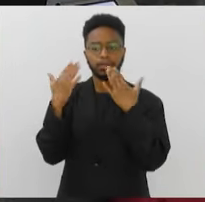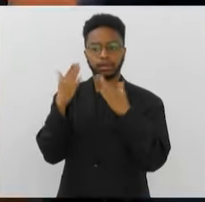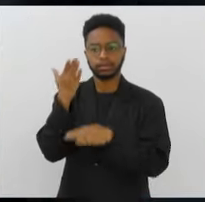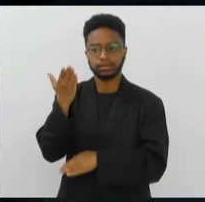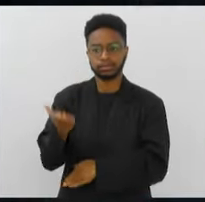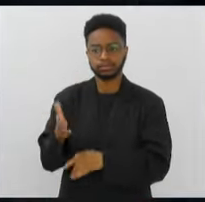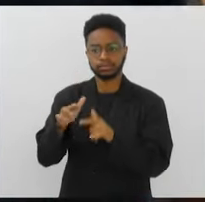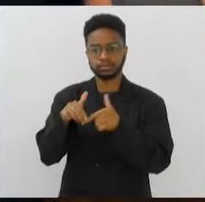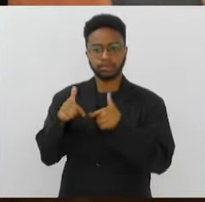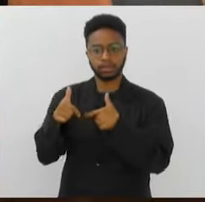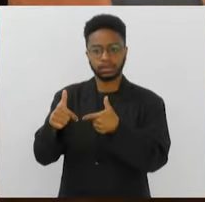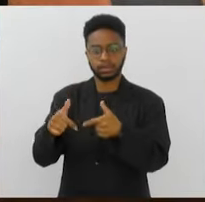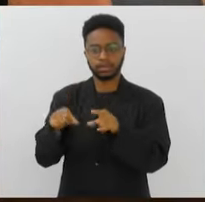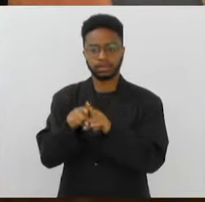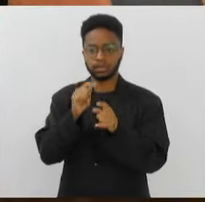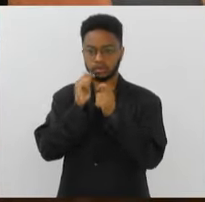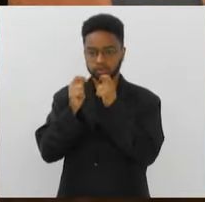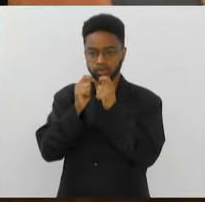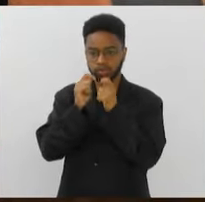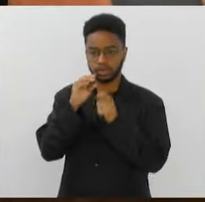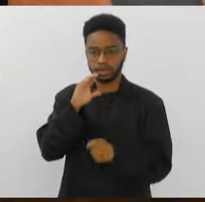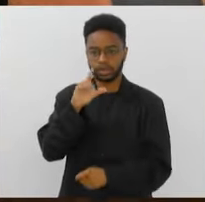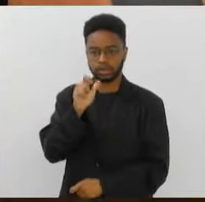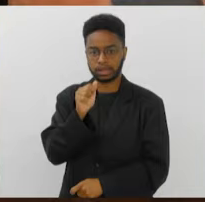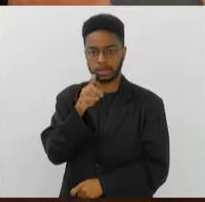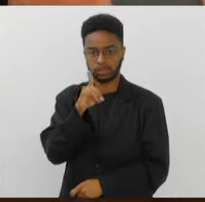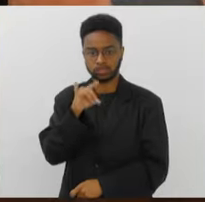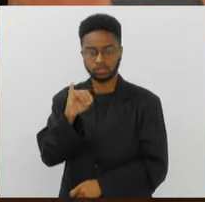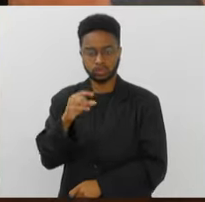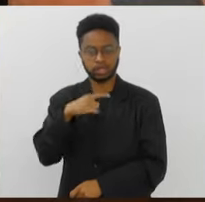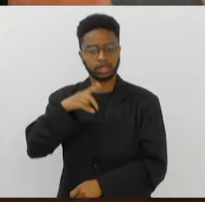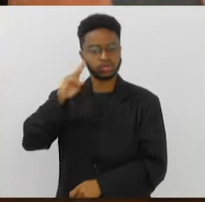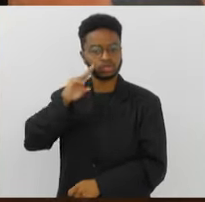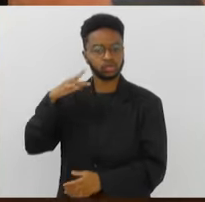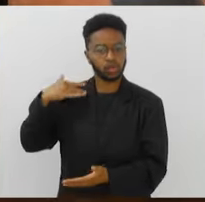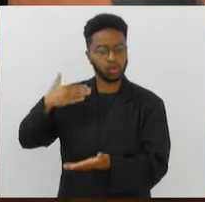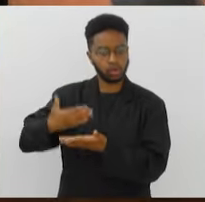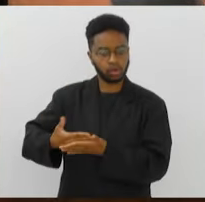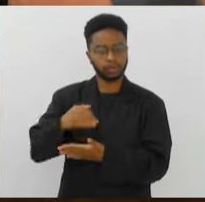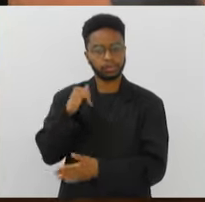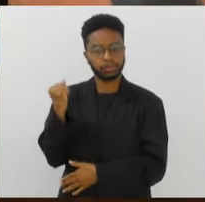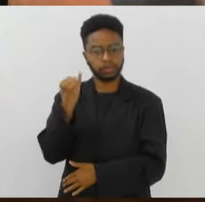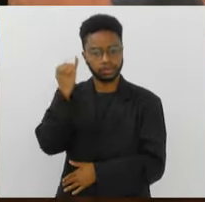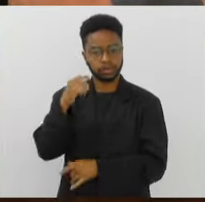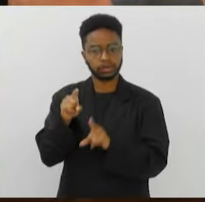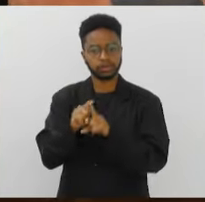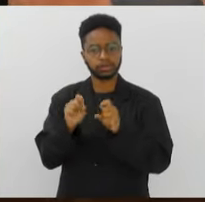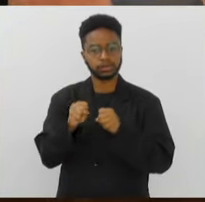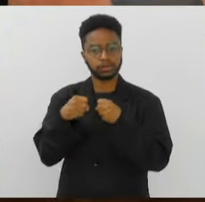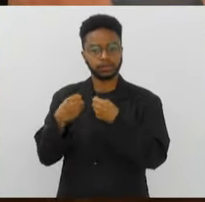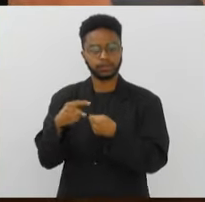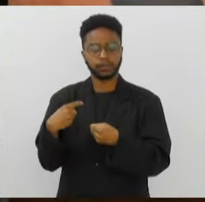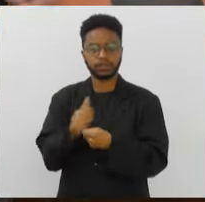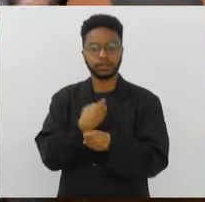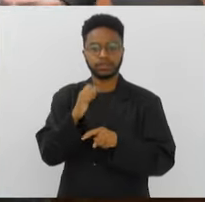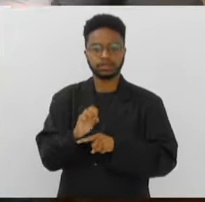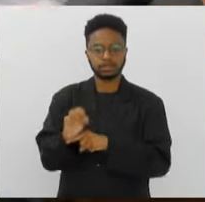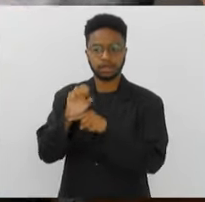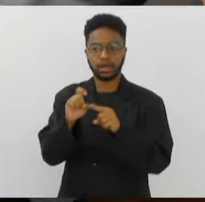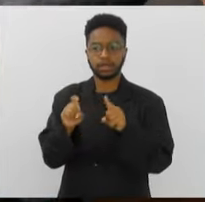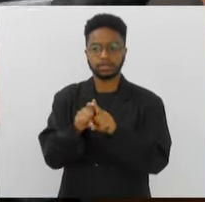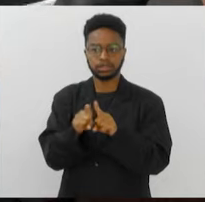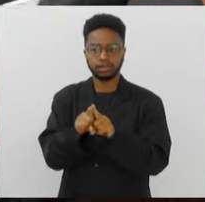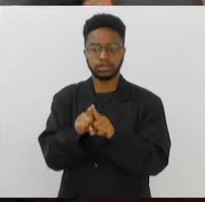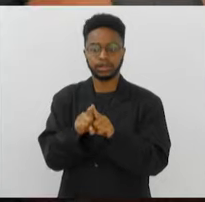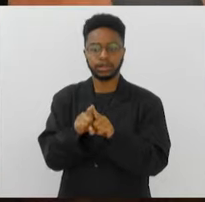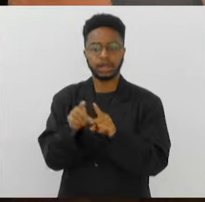pela iniciativa. O jornalista Cláudio Magna Vita tem uma história de defesa do nosso Estado, uma dedicação ao setor do